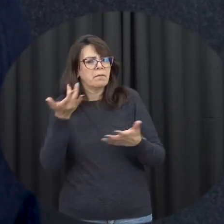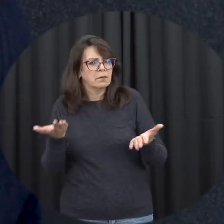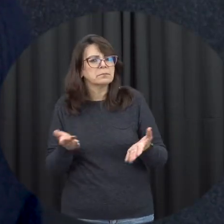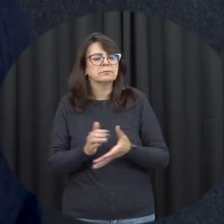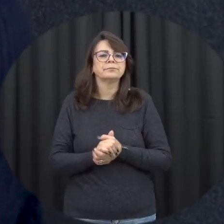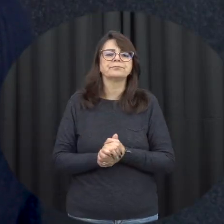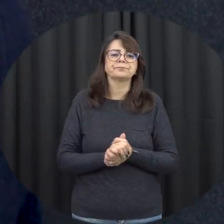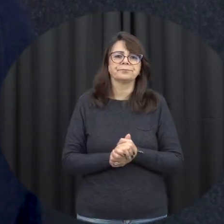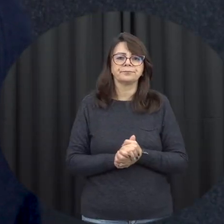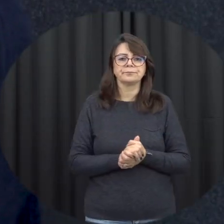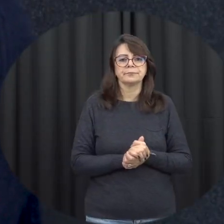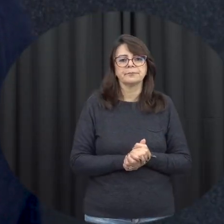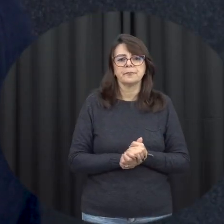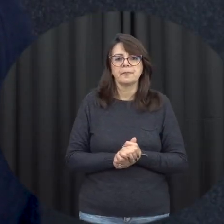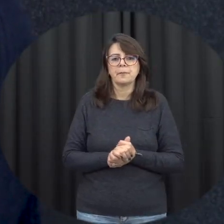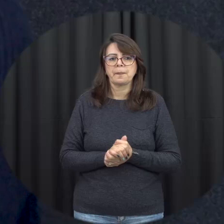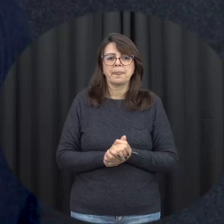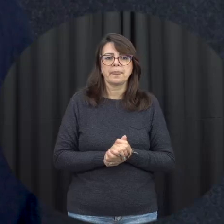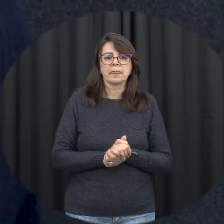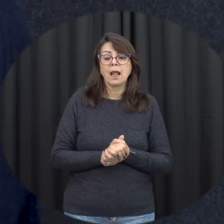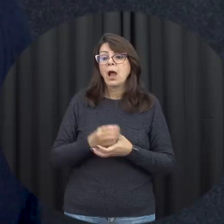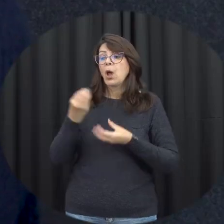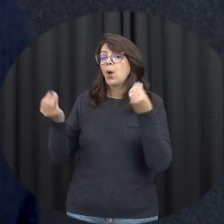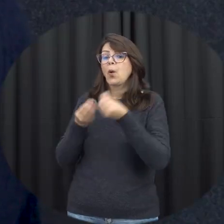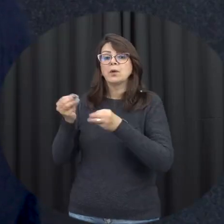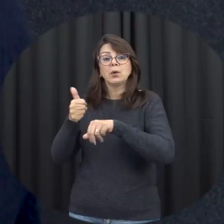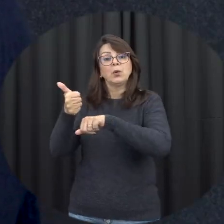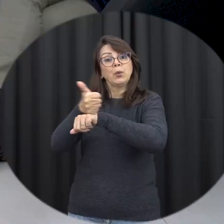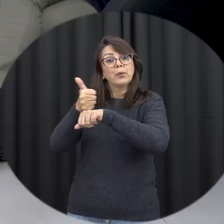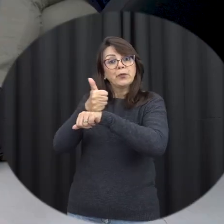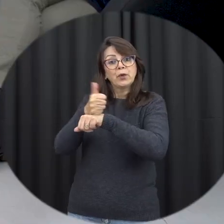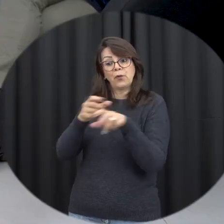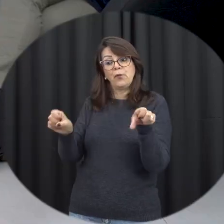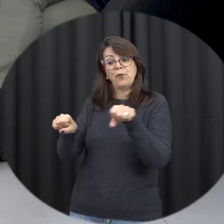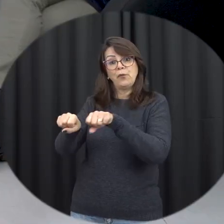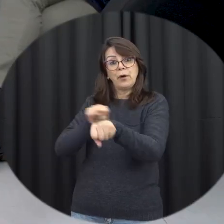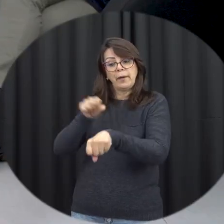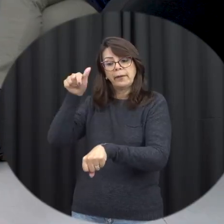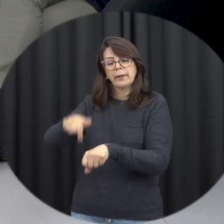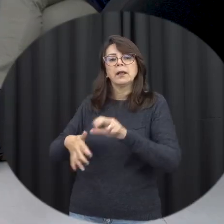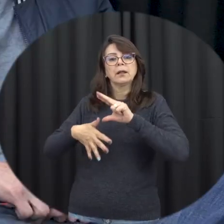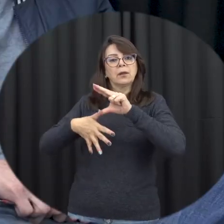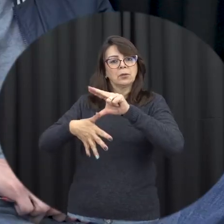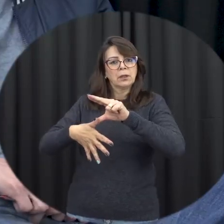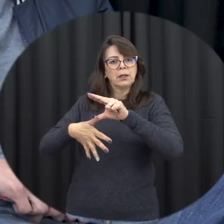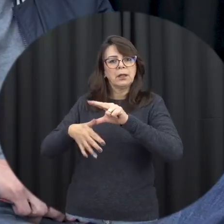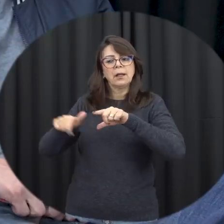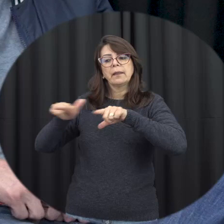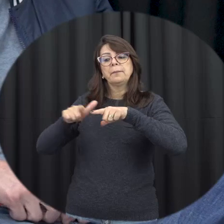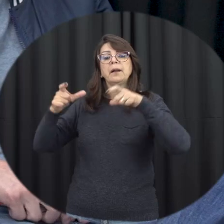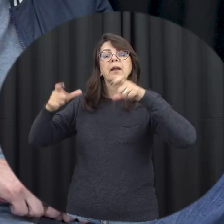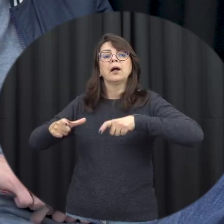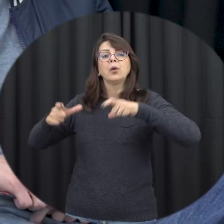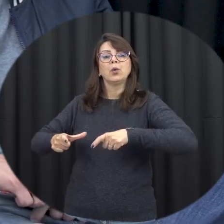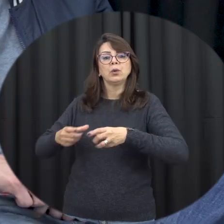sido, ultimamente está bem fácil Bacana. essa parte. Em relação à inserção desses profissionais que já são formados aqui na UNILA, principalmente